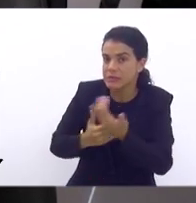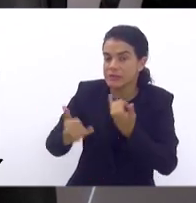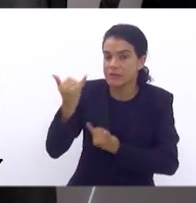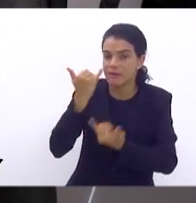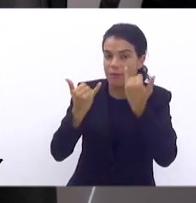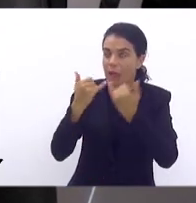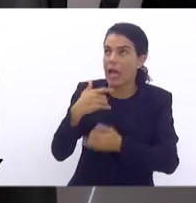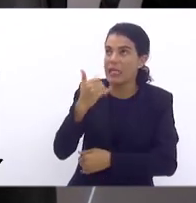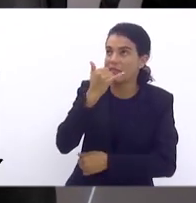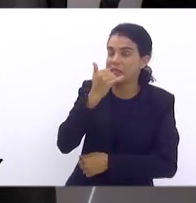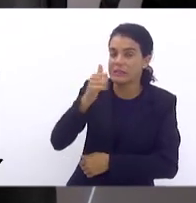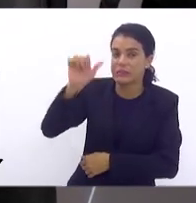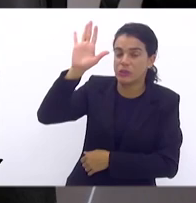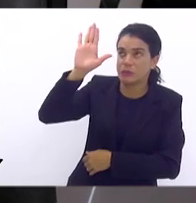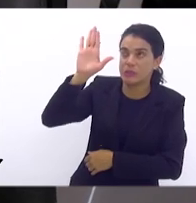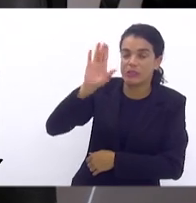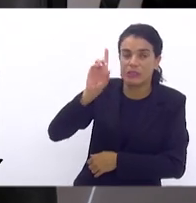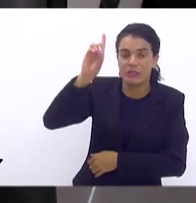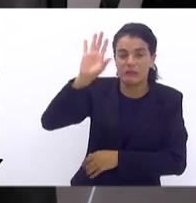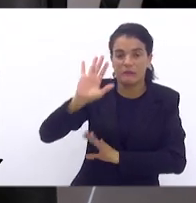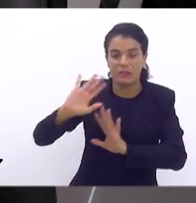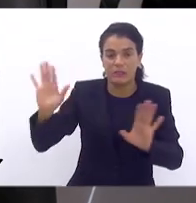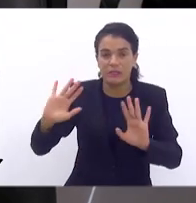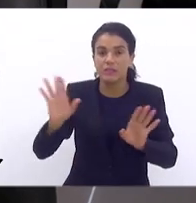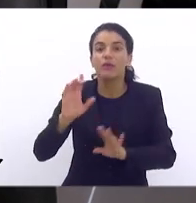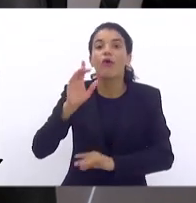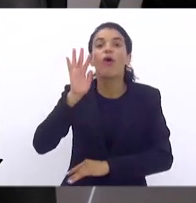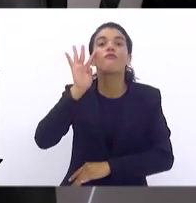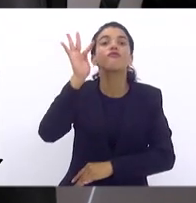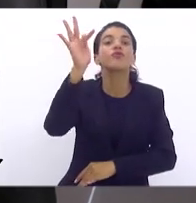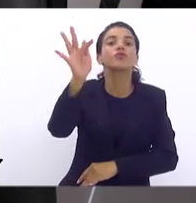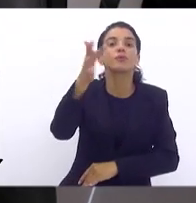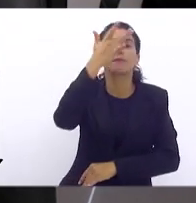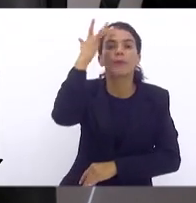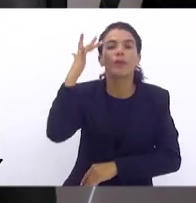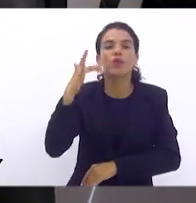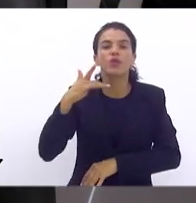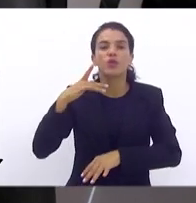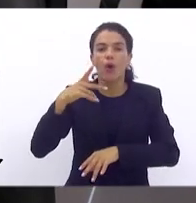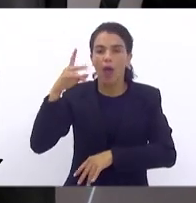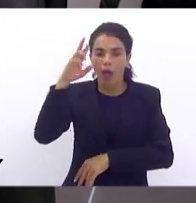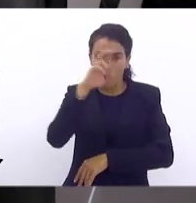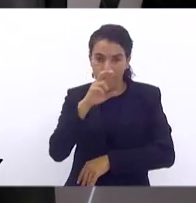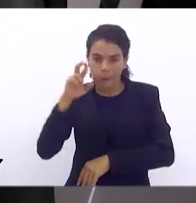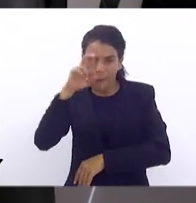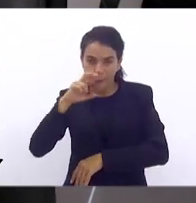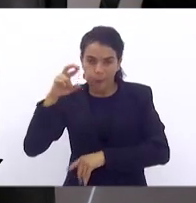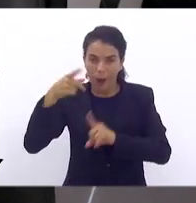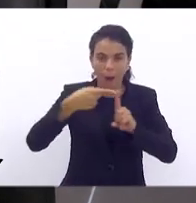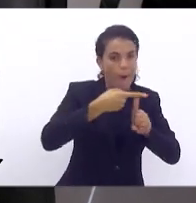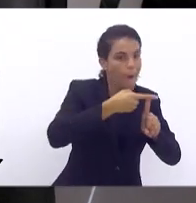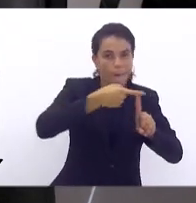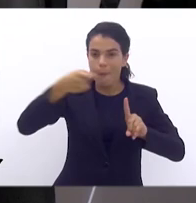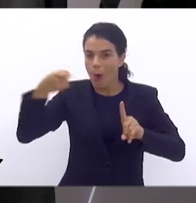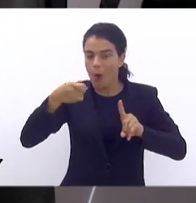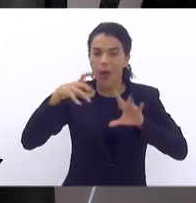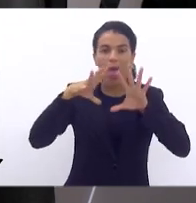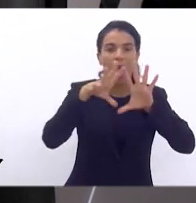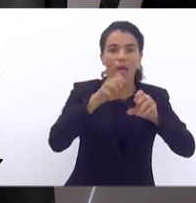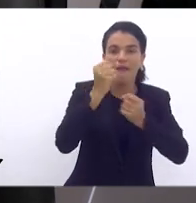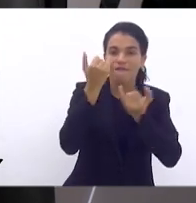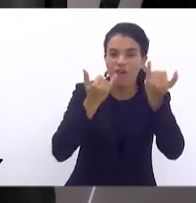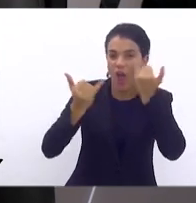me livre nem gosta de descansar nisso mas se alguém um dia pensa em entrar no sistema verde da Defensoria e pegar aqueles dados